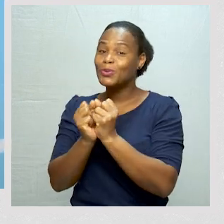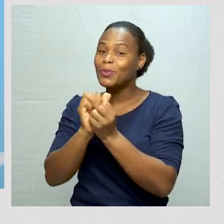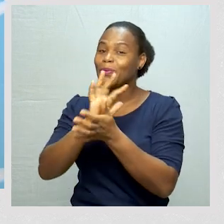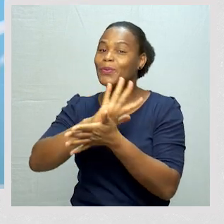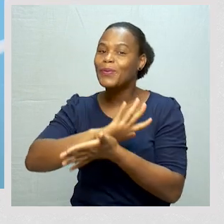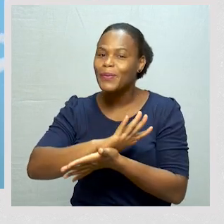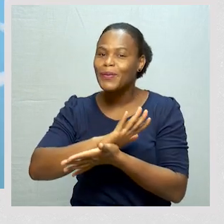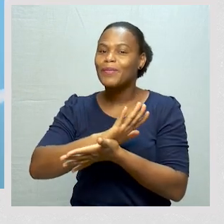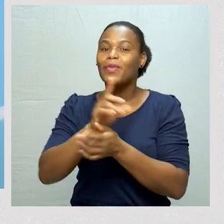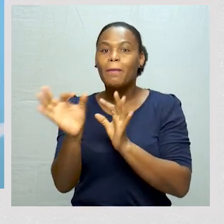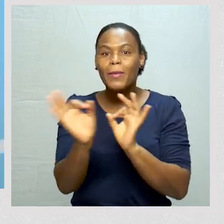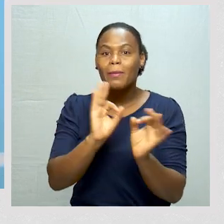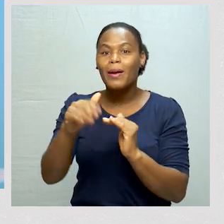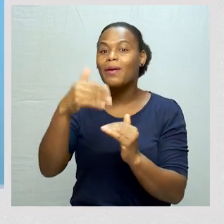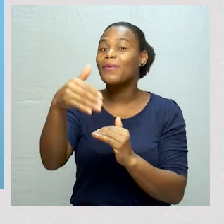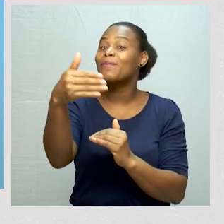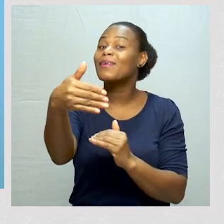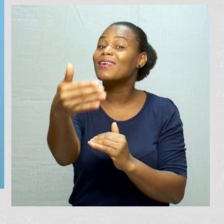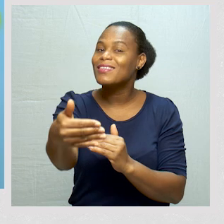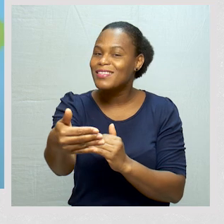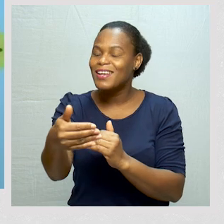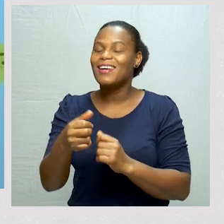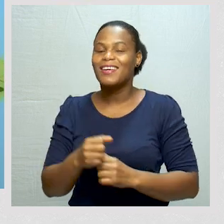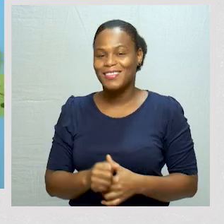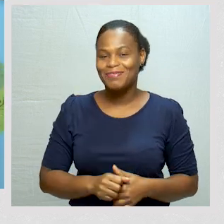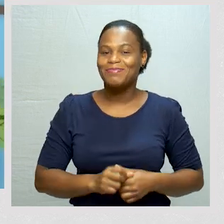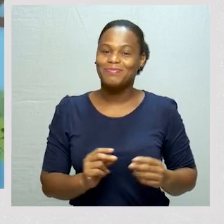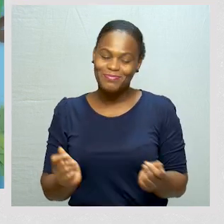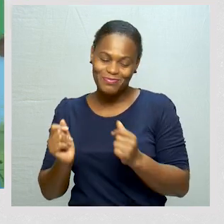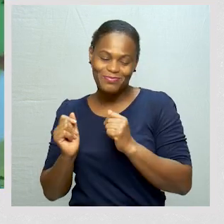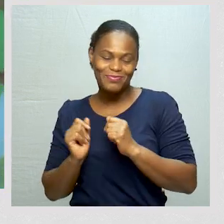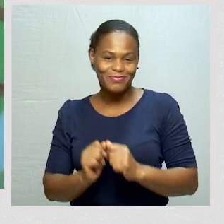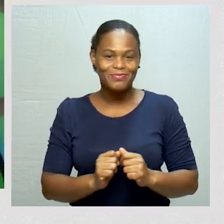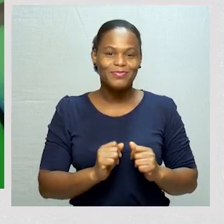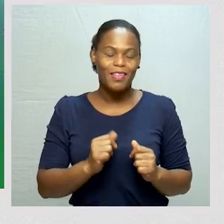a reciclar, preparar o amanhã.